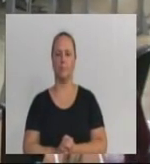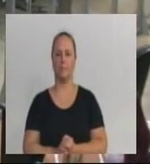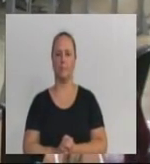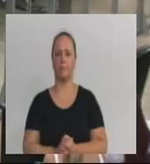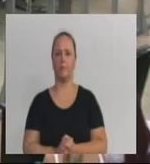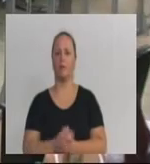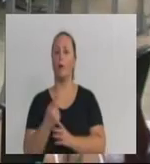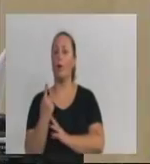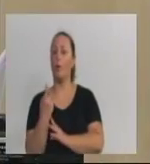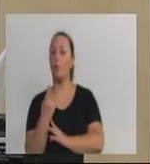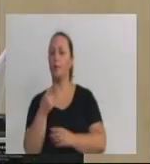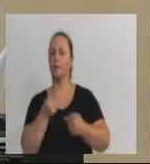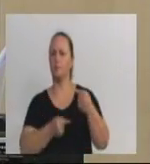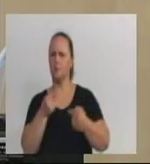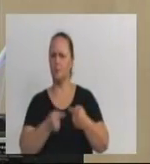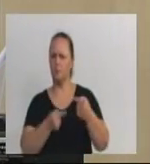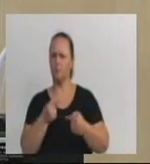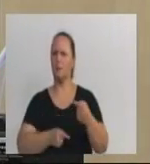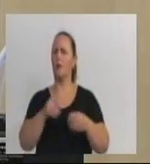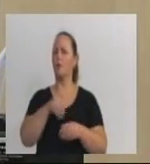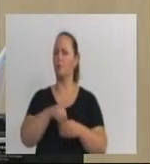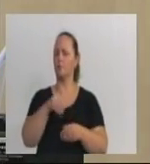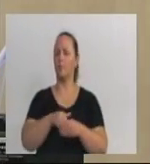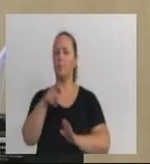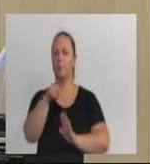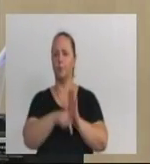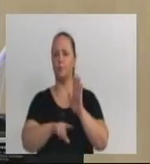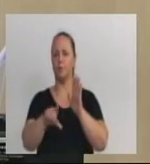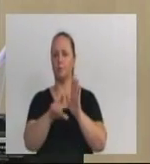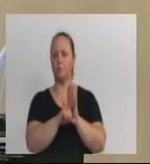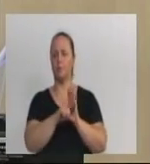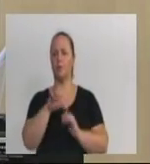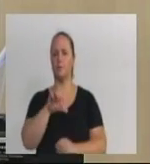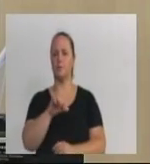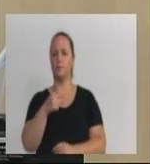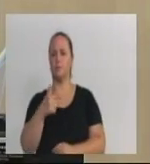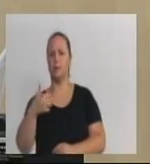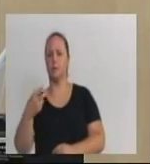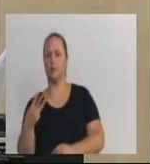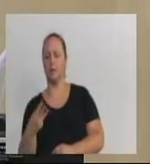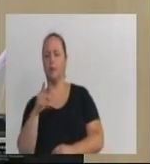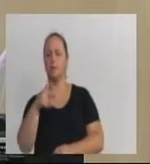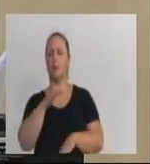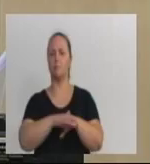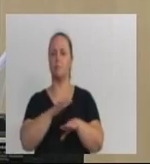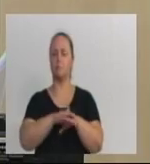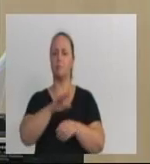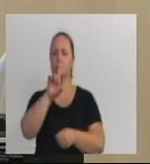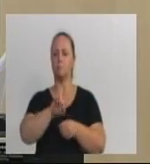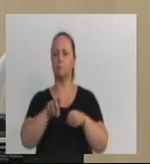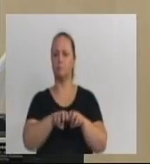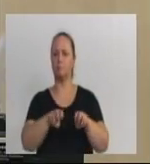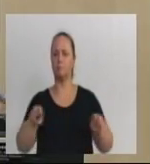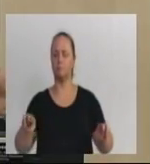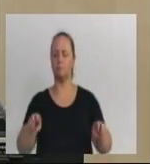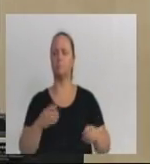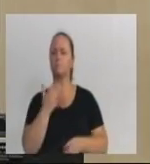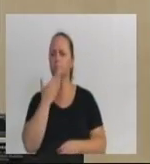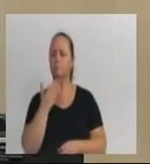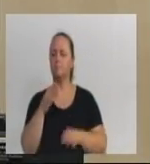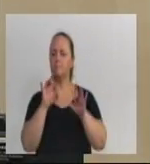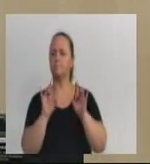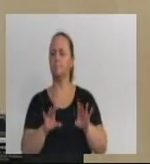Em única discussão e votação, projeto de decreto legislativo 923, de autoria da mesa diretora, que confere comenda municipal de mérito Anita Garibaldi, a pessoa